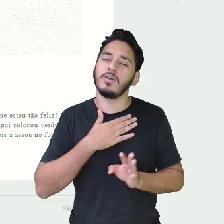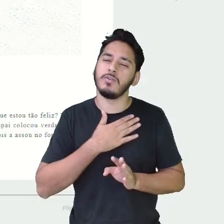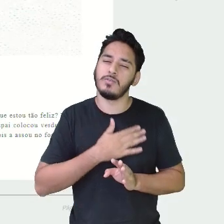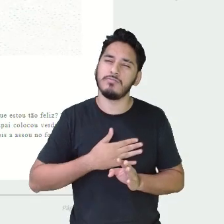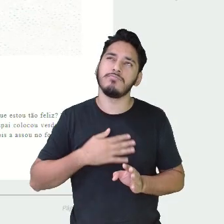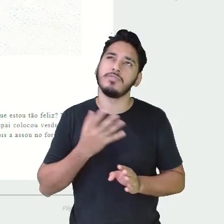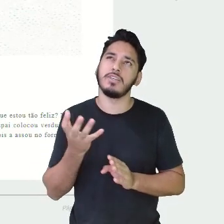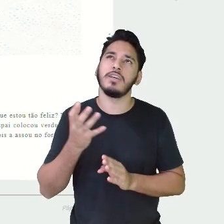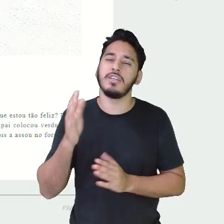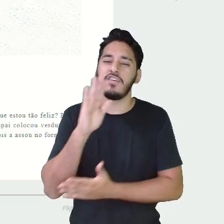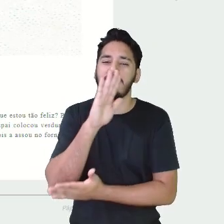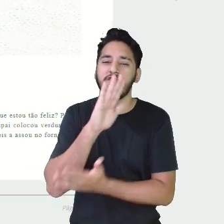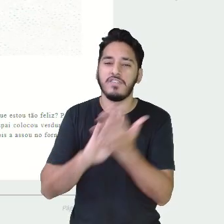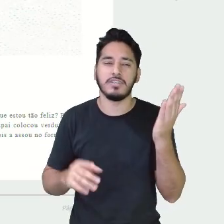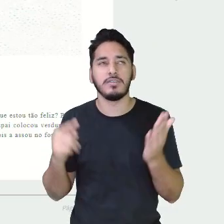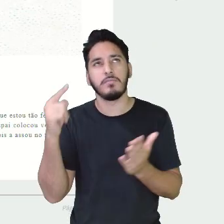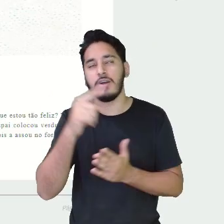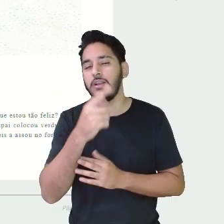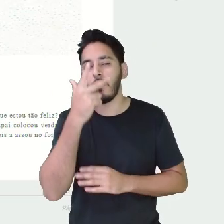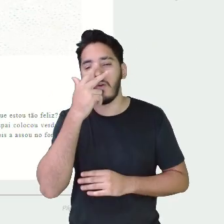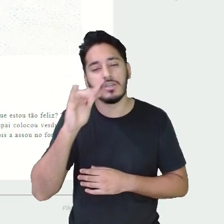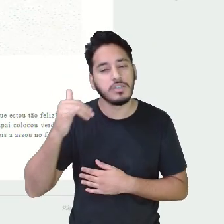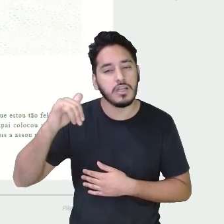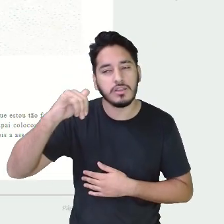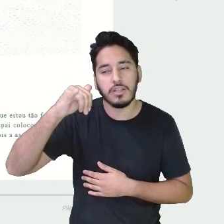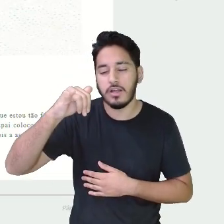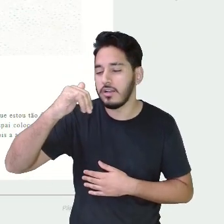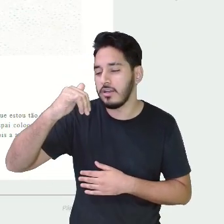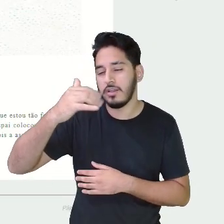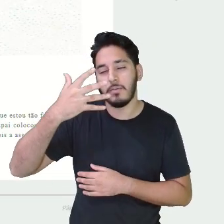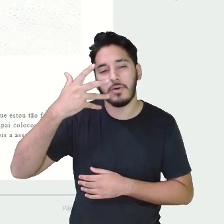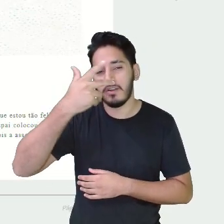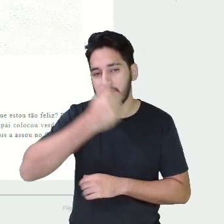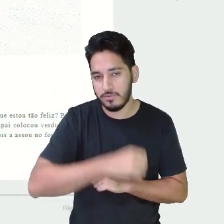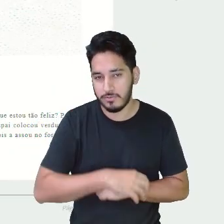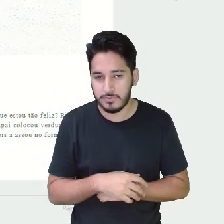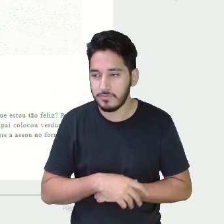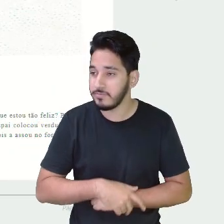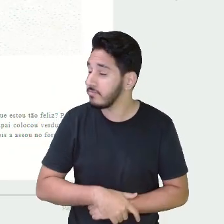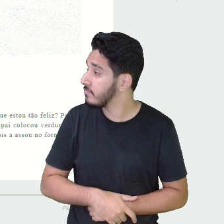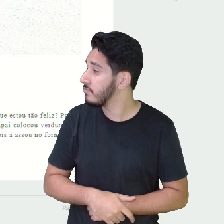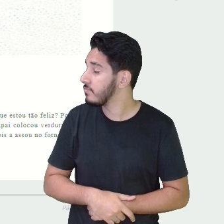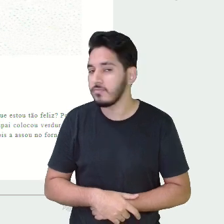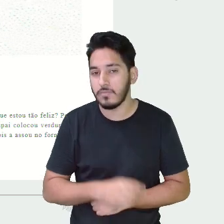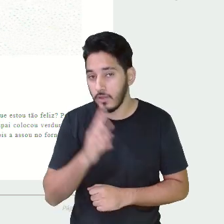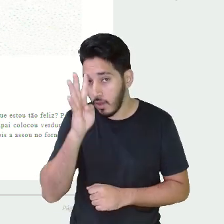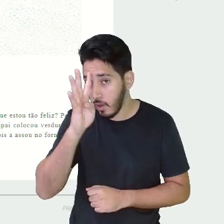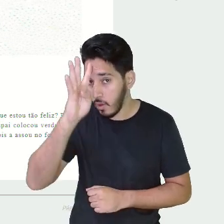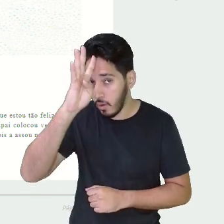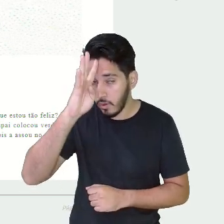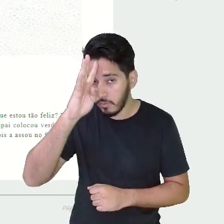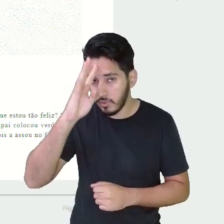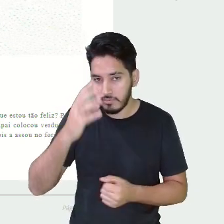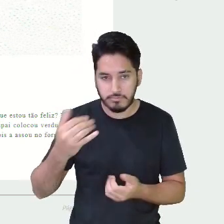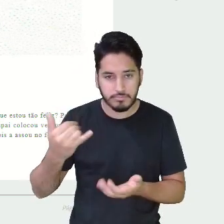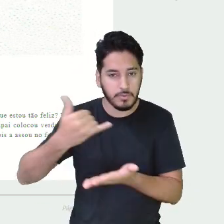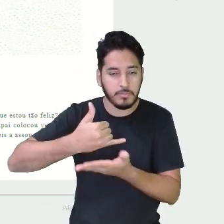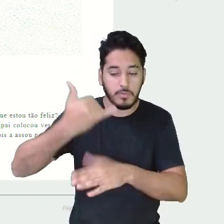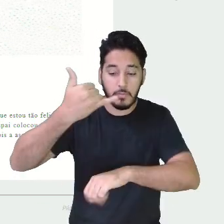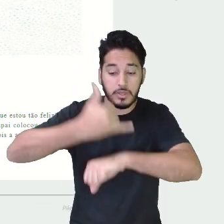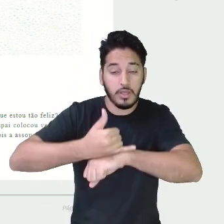em algum momento. Eu acho a Itália um país maravilhoso. Vamos lá. Roma, capital da